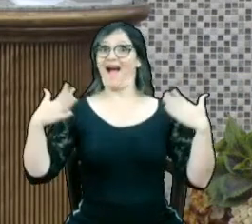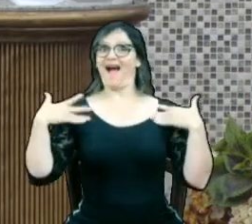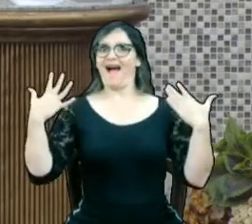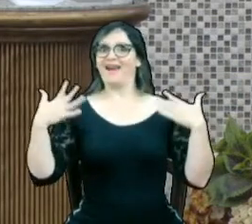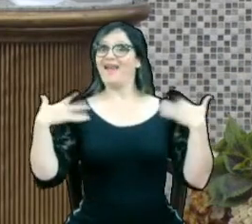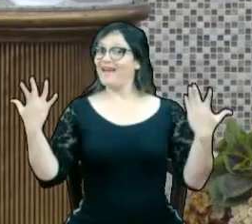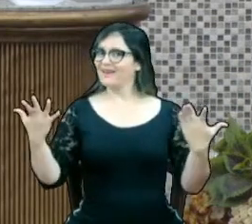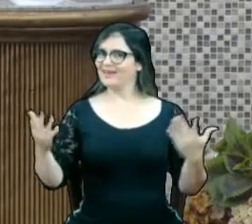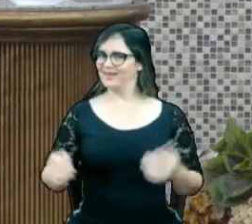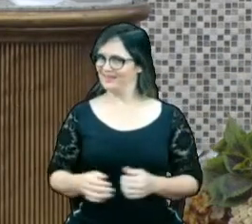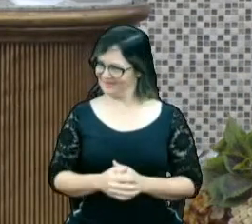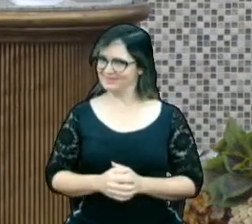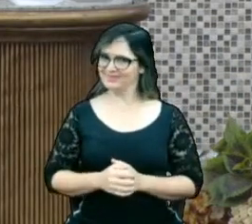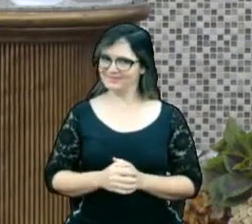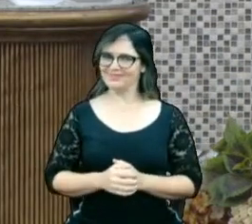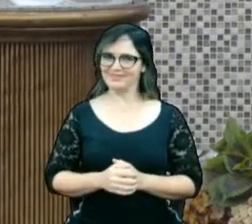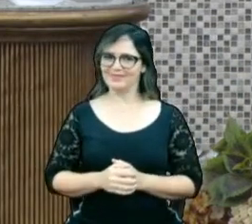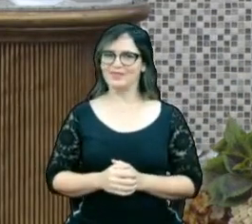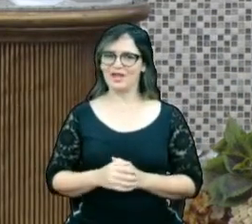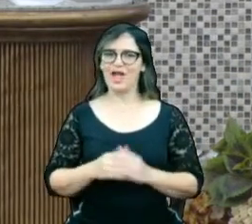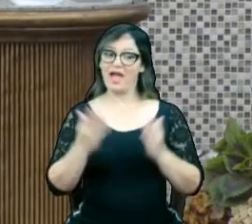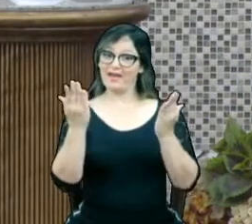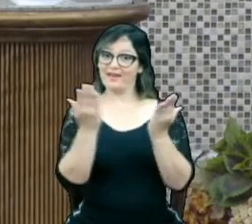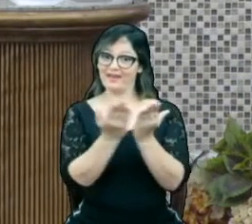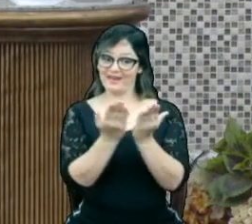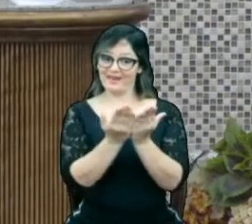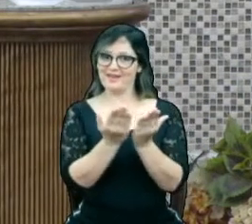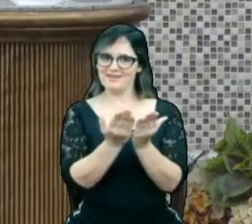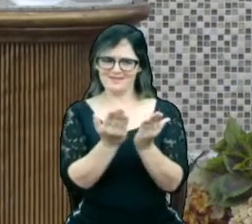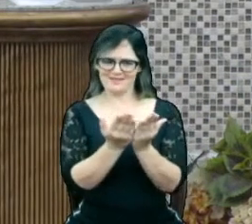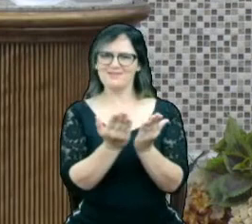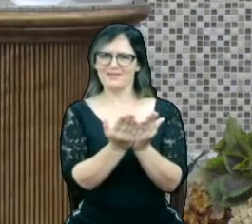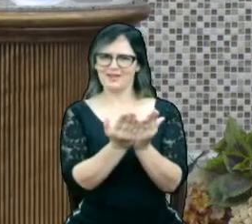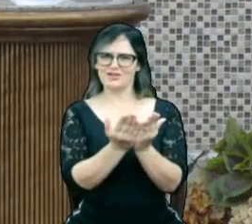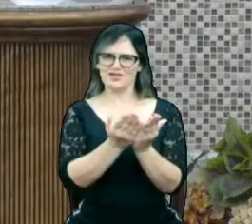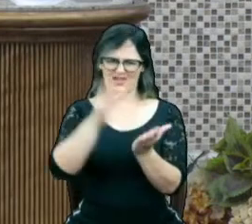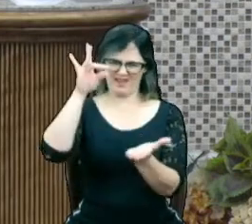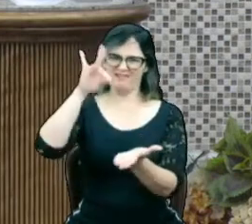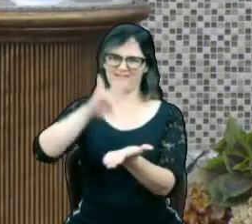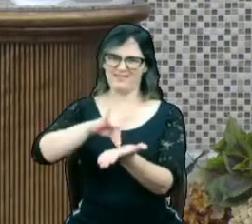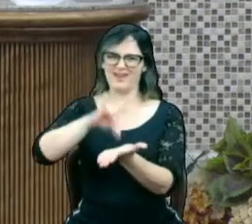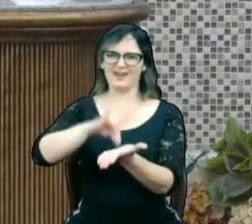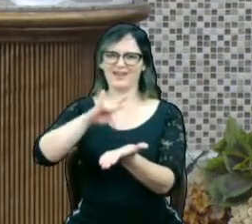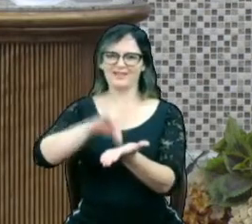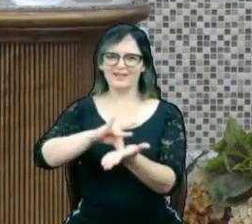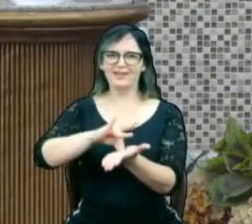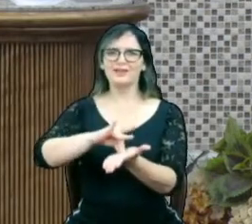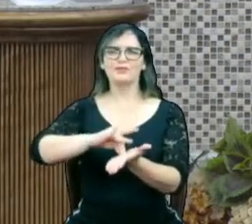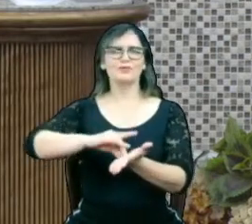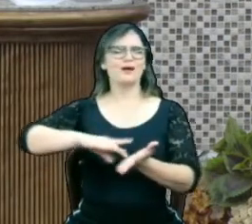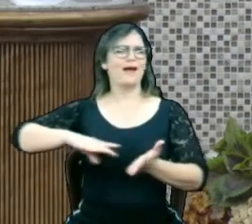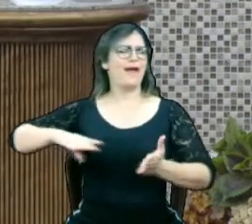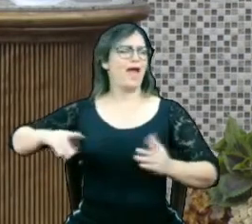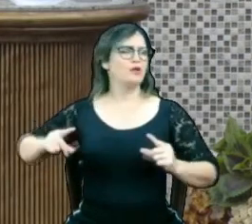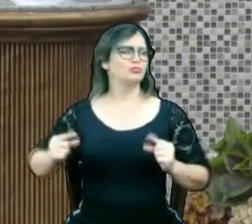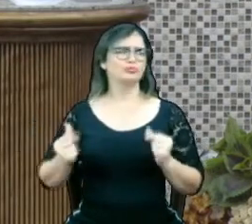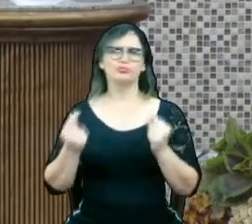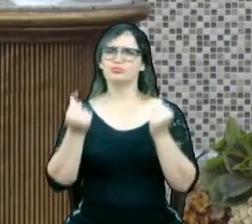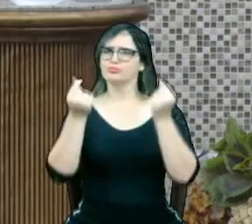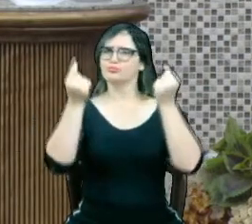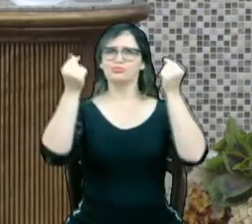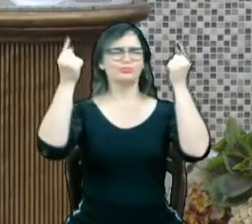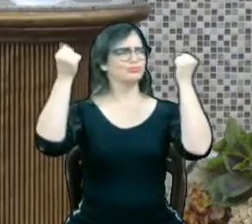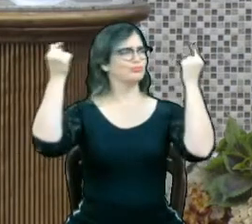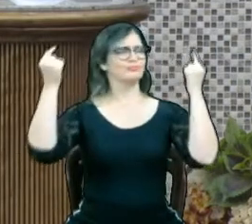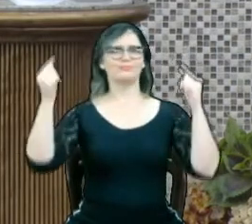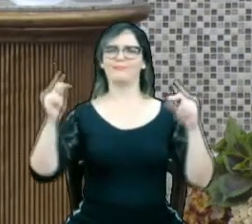a ser crente irmão Secret Secret do sentido lato da palavra irmãos é a maior riqueza que o nome pode